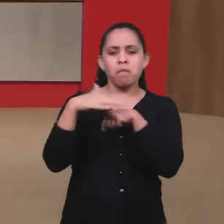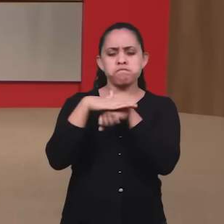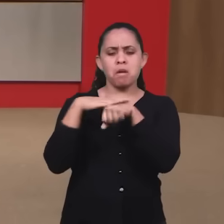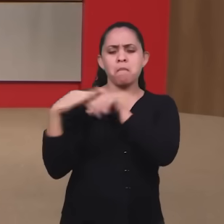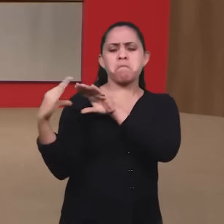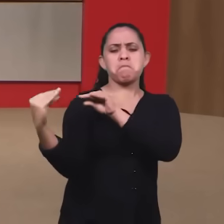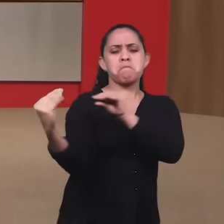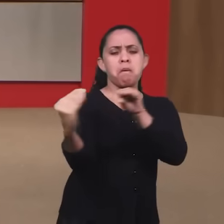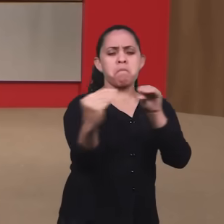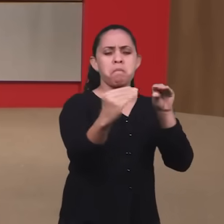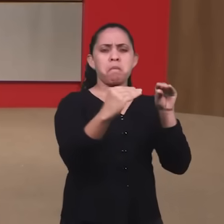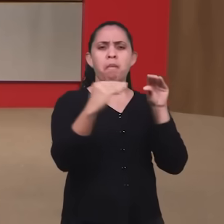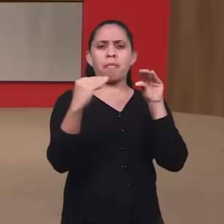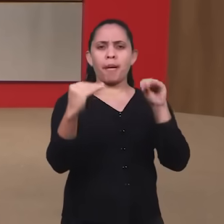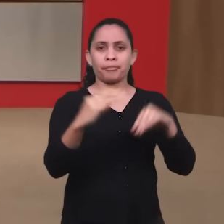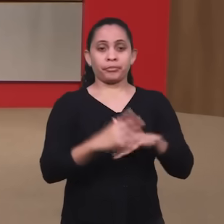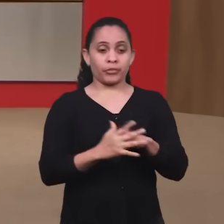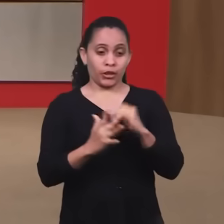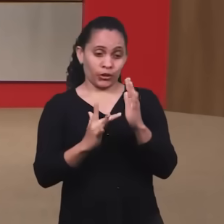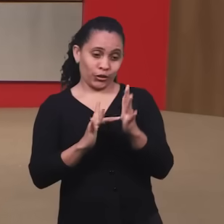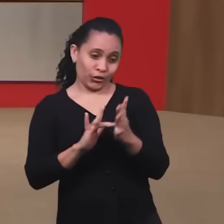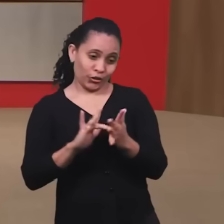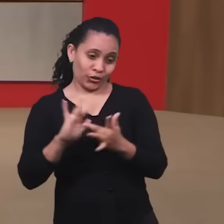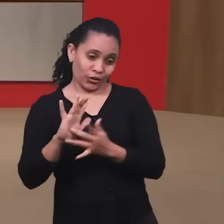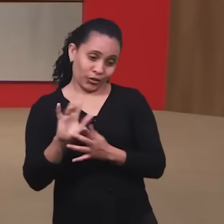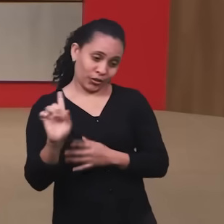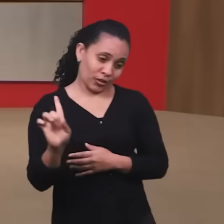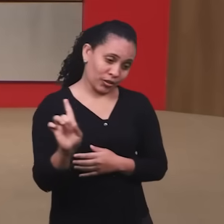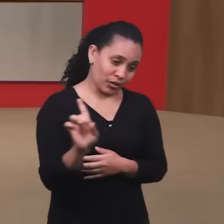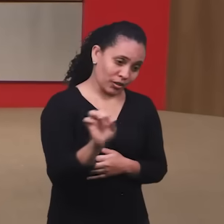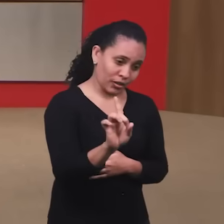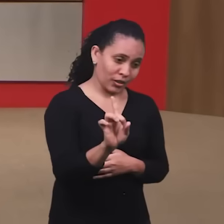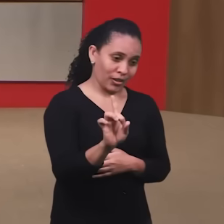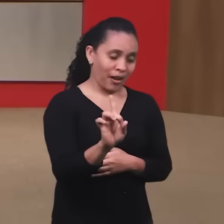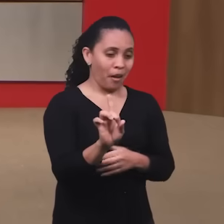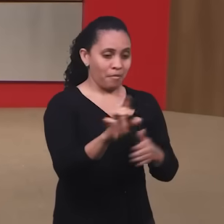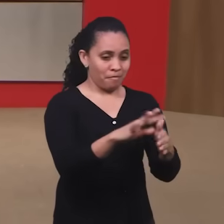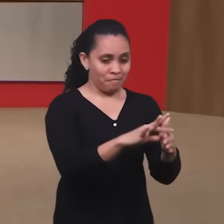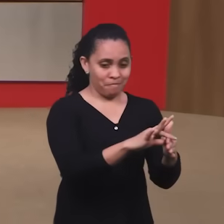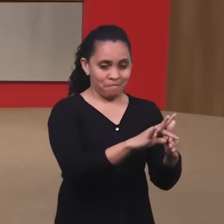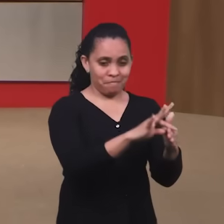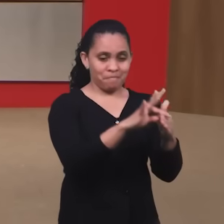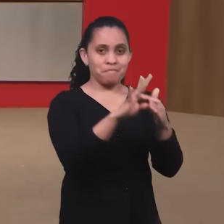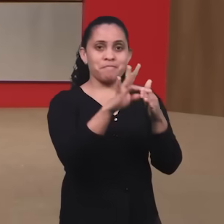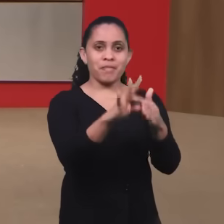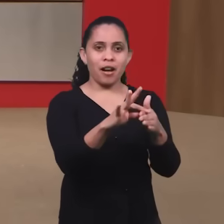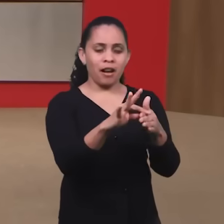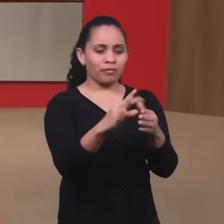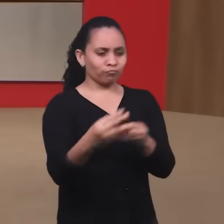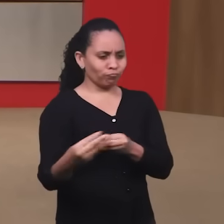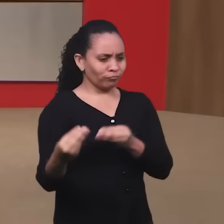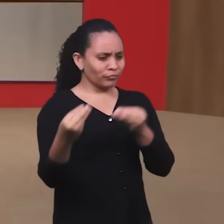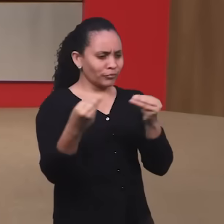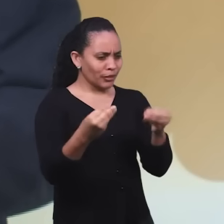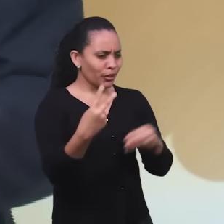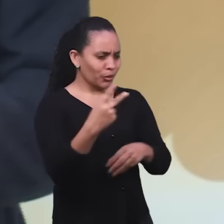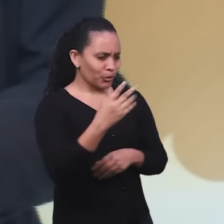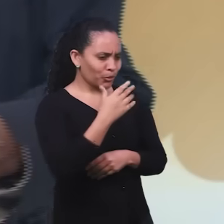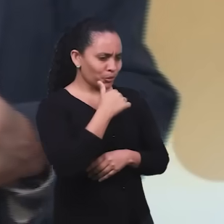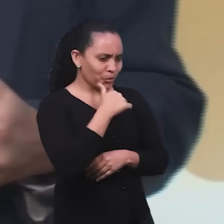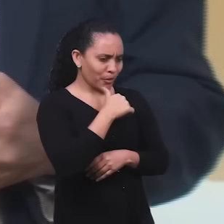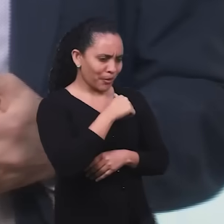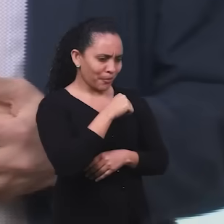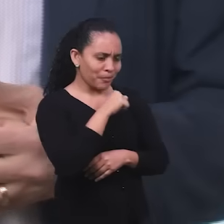e conversar. O Senhor Jesus o toma e o entrega à sua mãe. Que